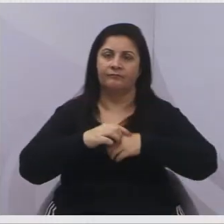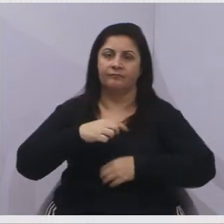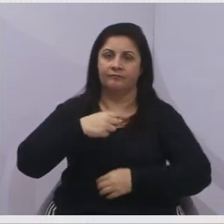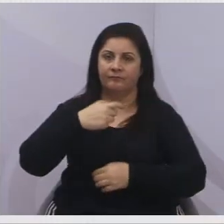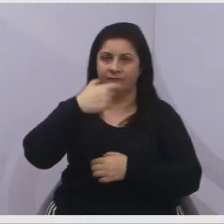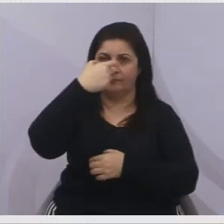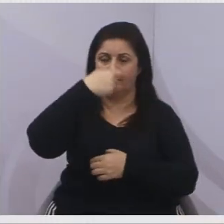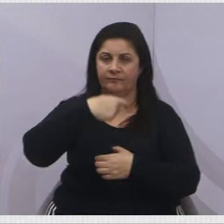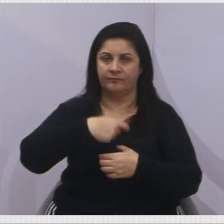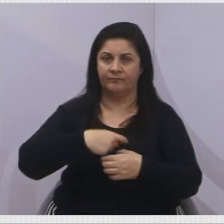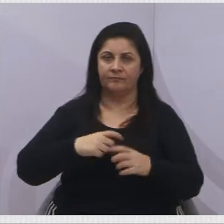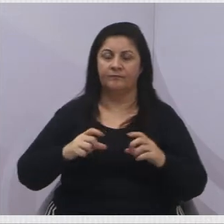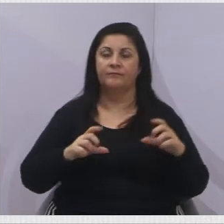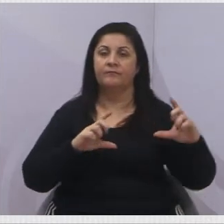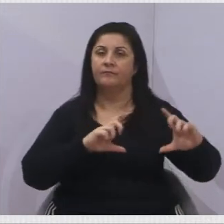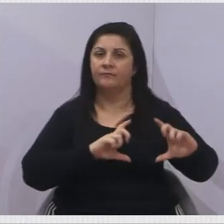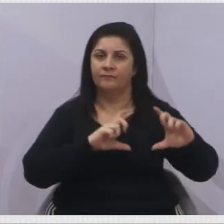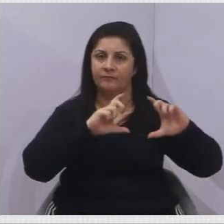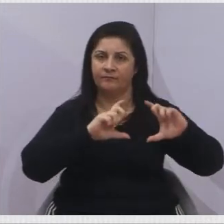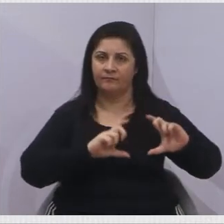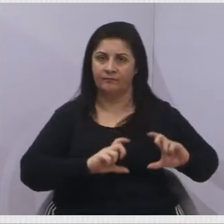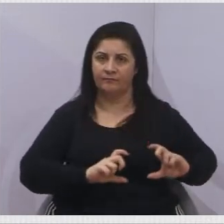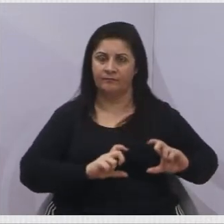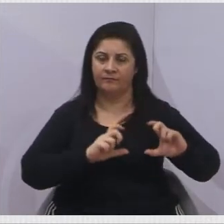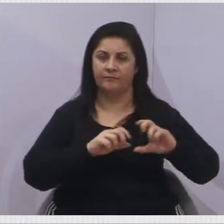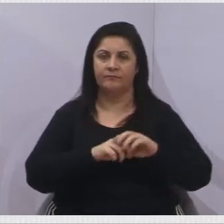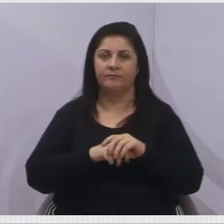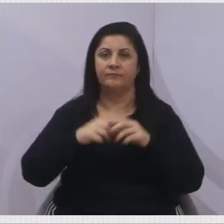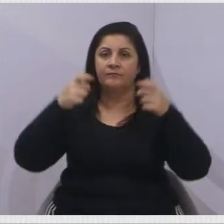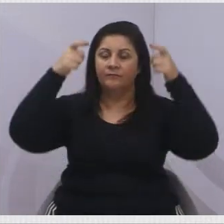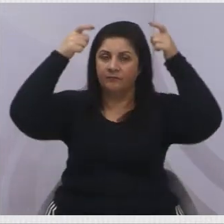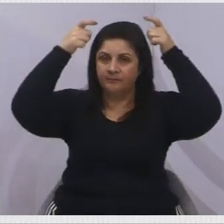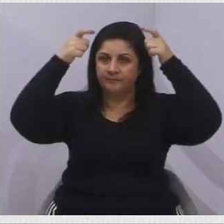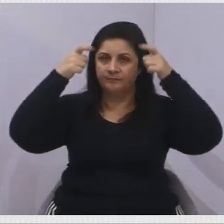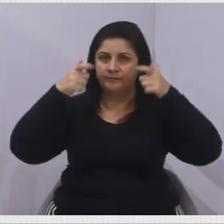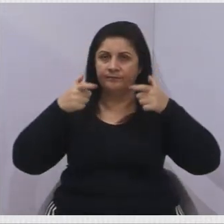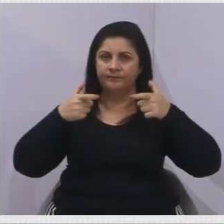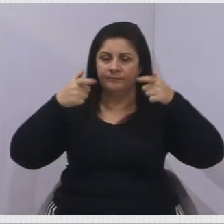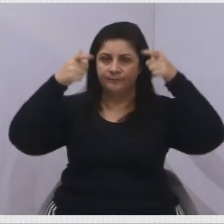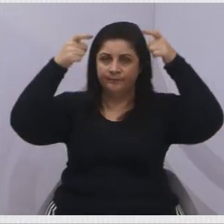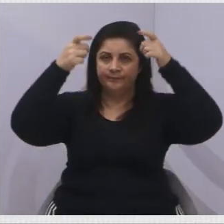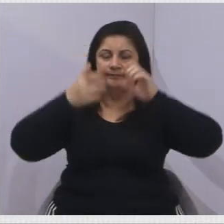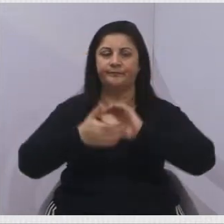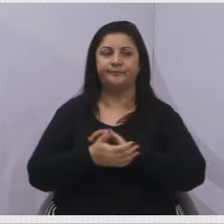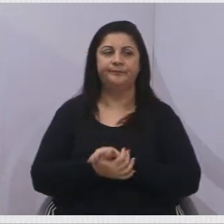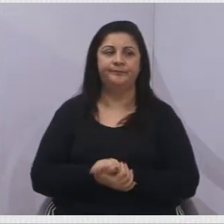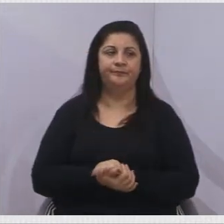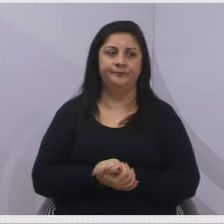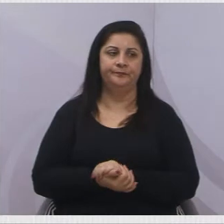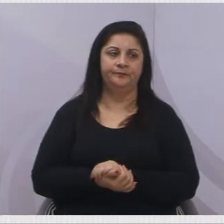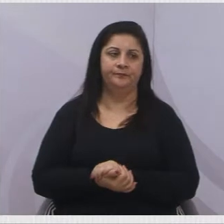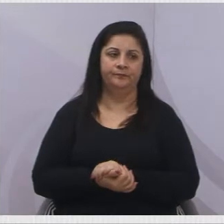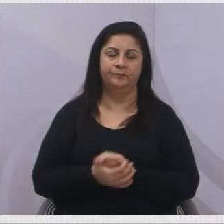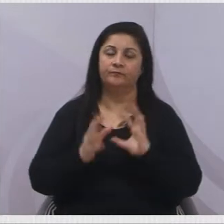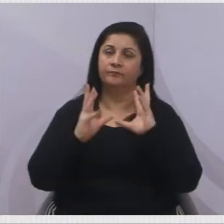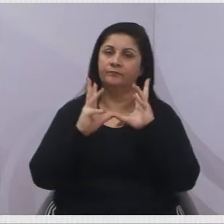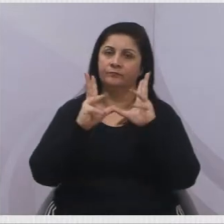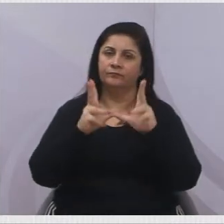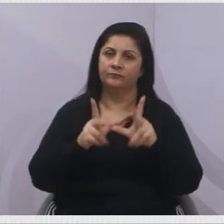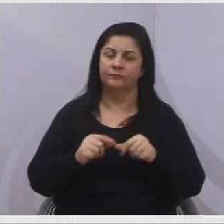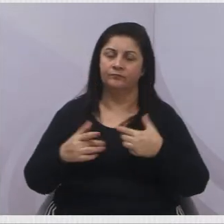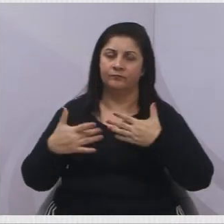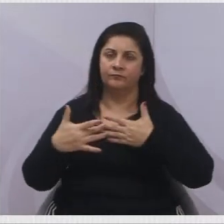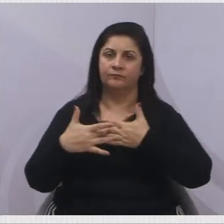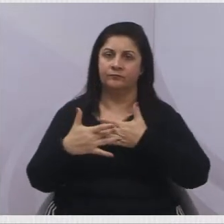ultrassom, mamografia, tomografia e cintilografia. Todos os